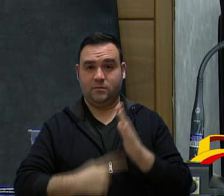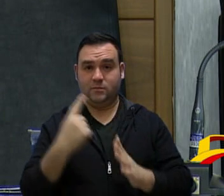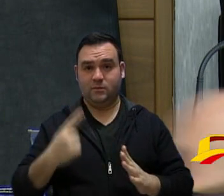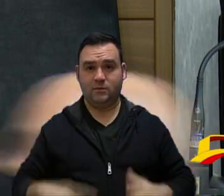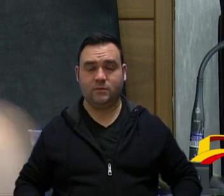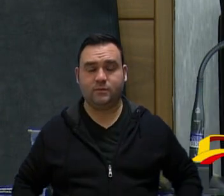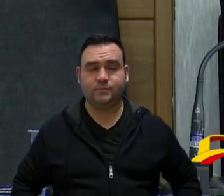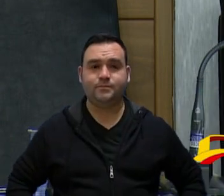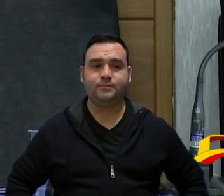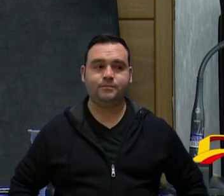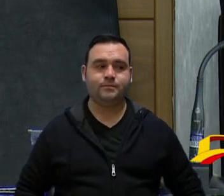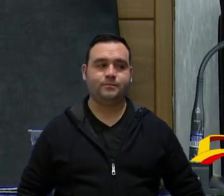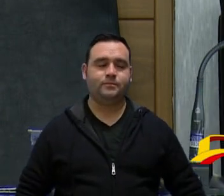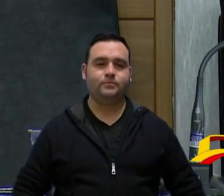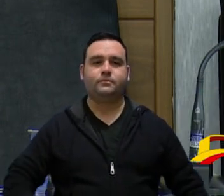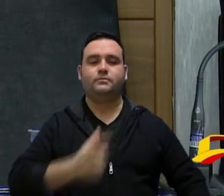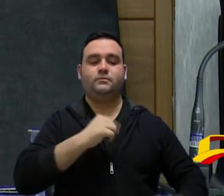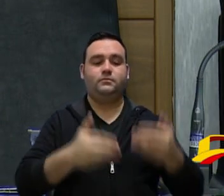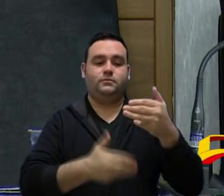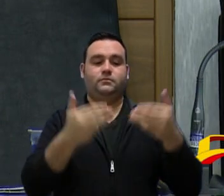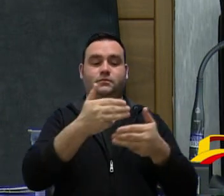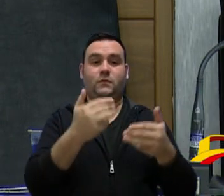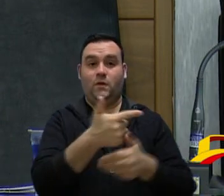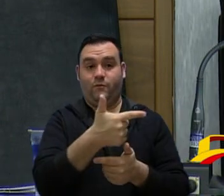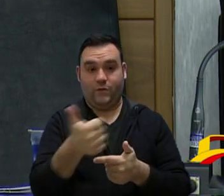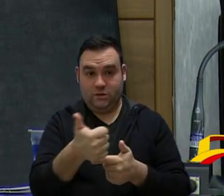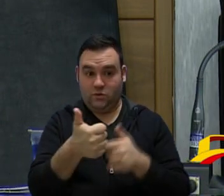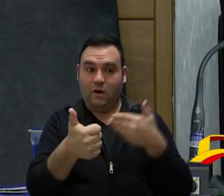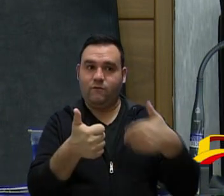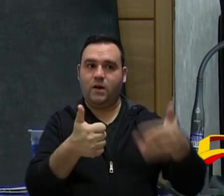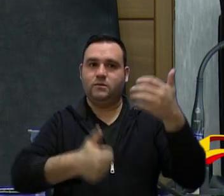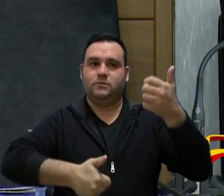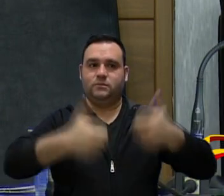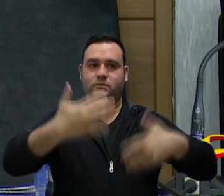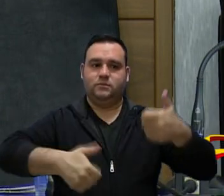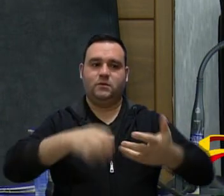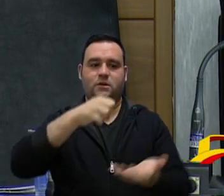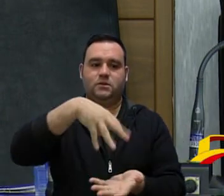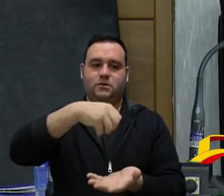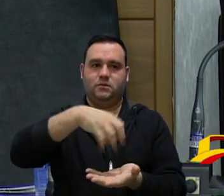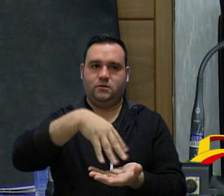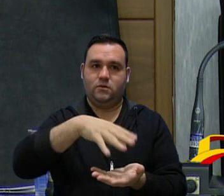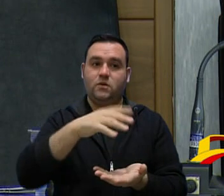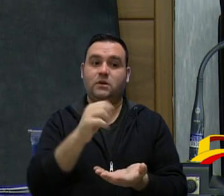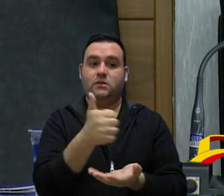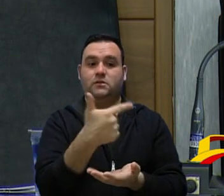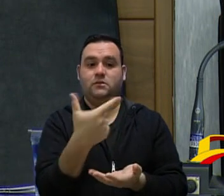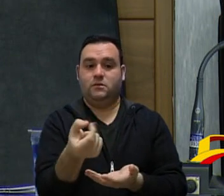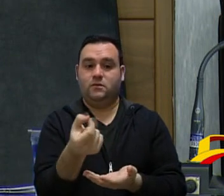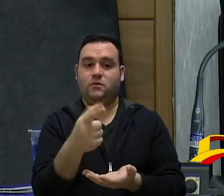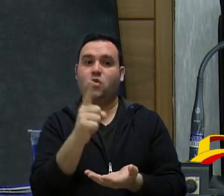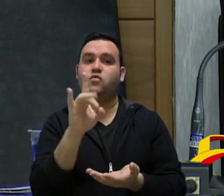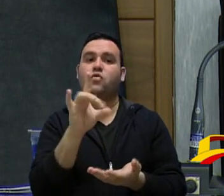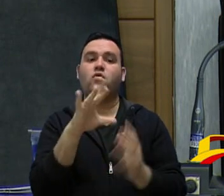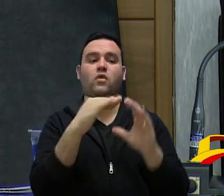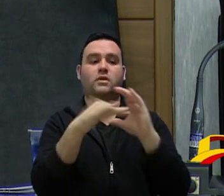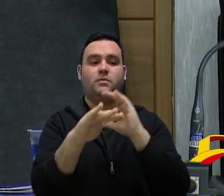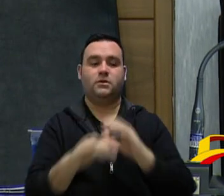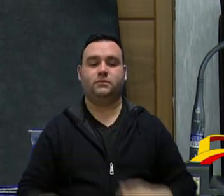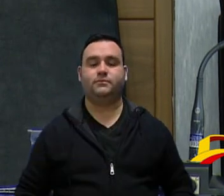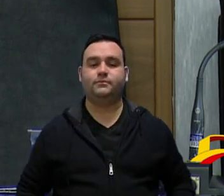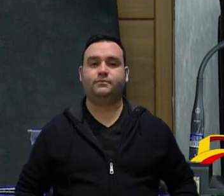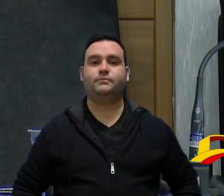do primeira parte tem um slide de 21 páginas e serão feito em xerox o de 120 só por e-mail